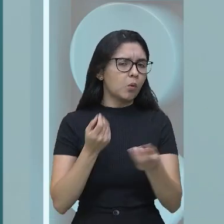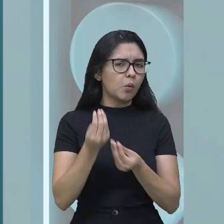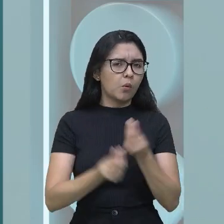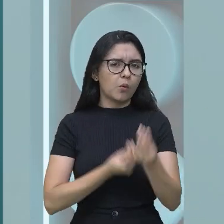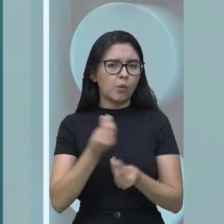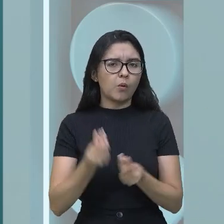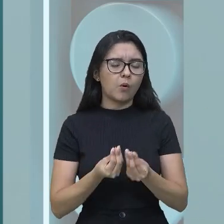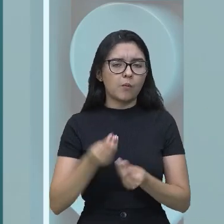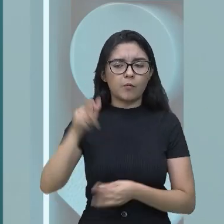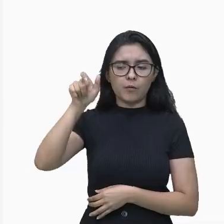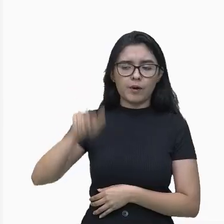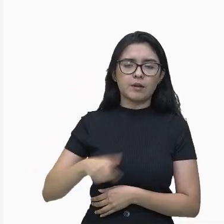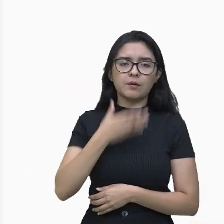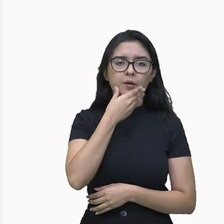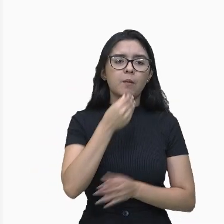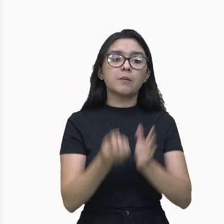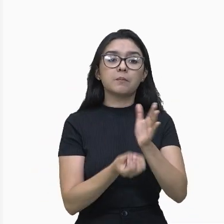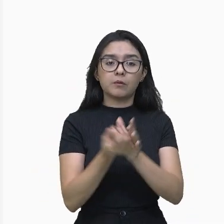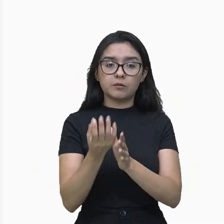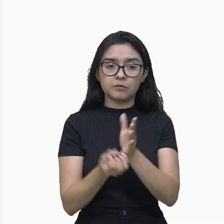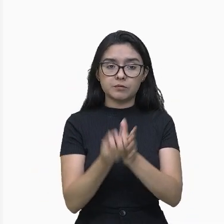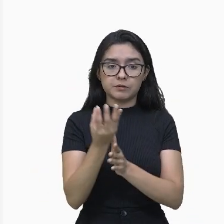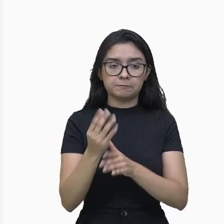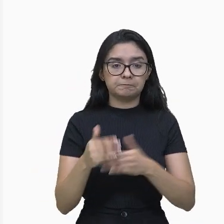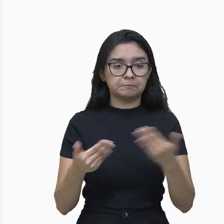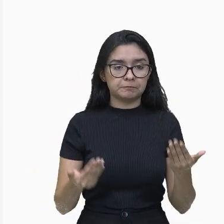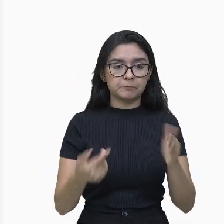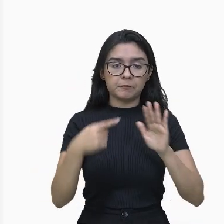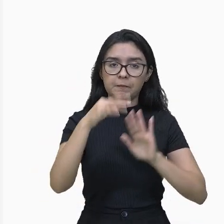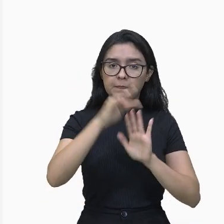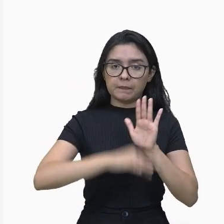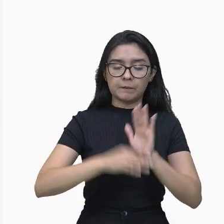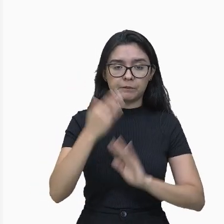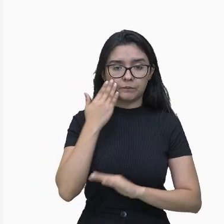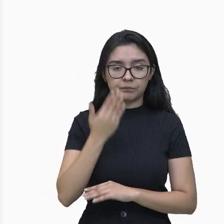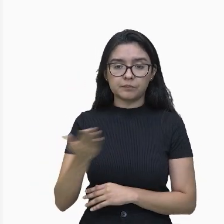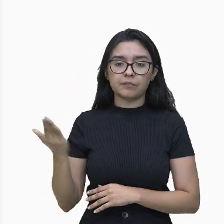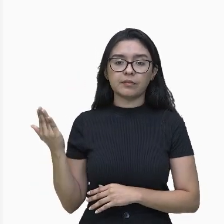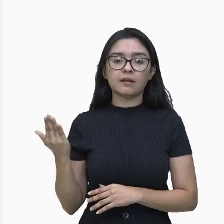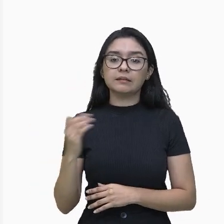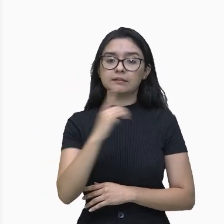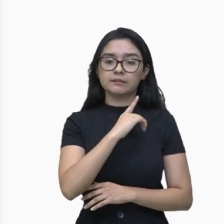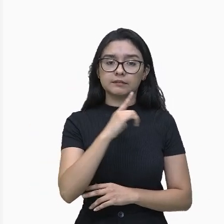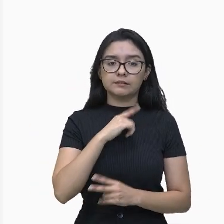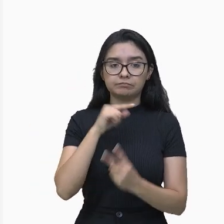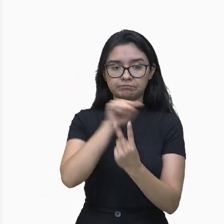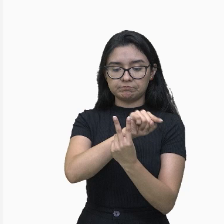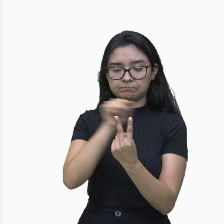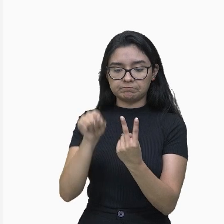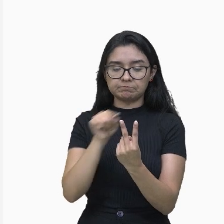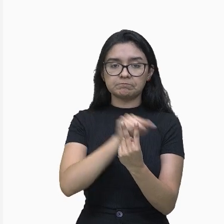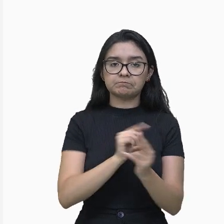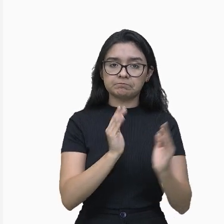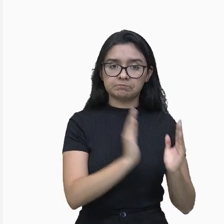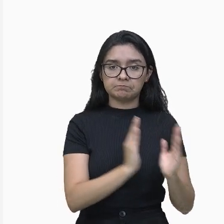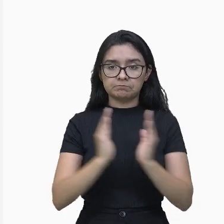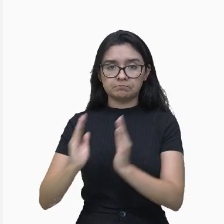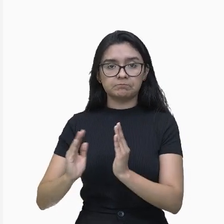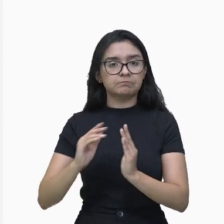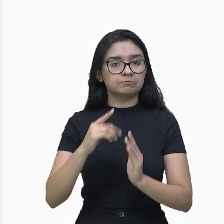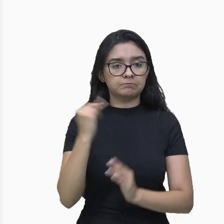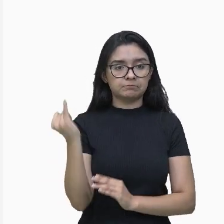fício de Moraes produziu colocando aí para vocês o nosso texto Olha só ele teve duas fases significativas aí que foram